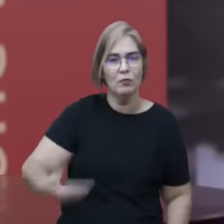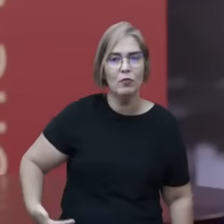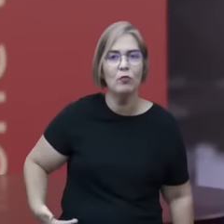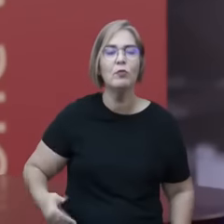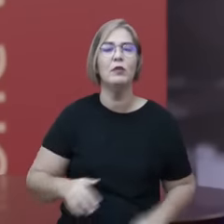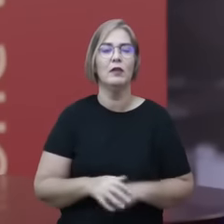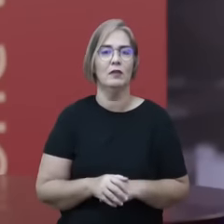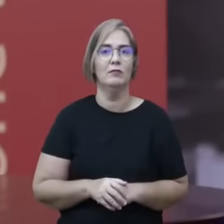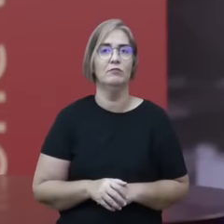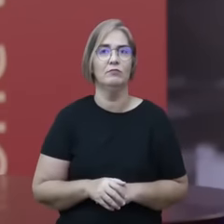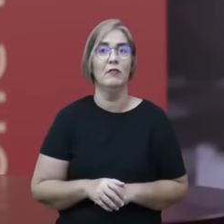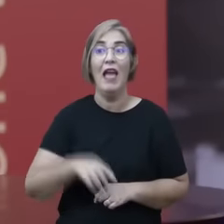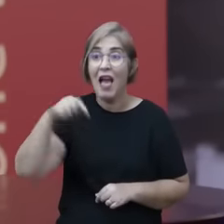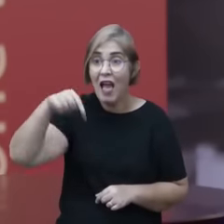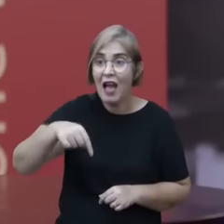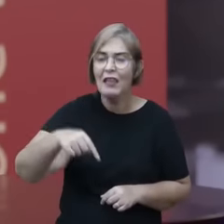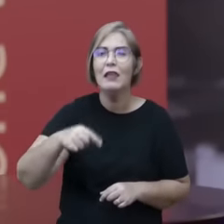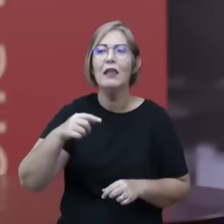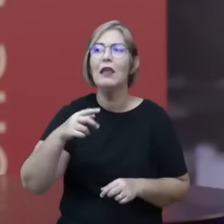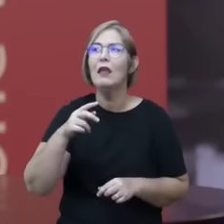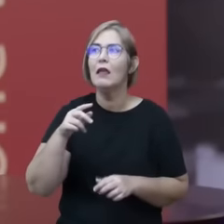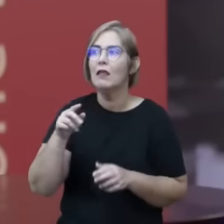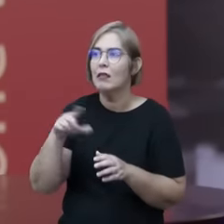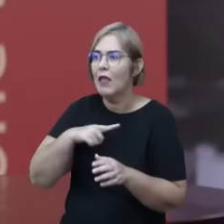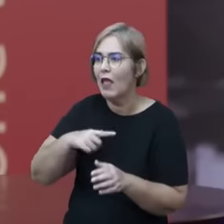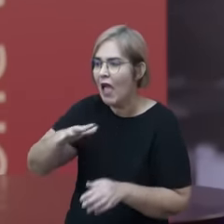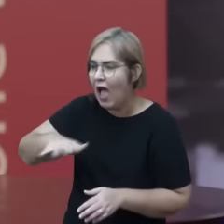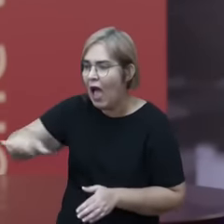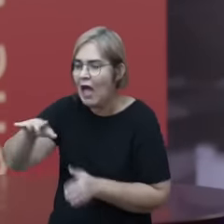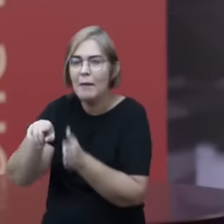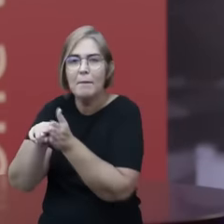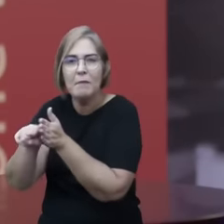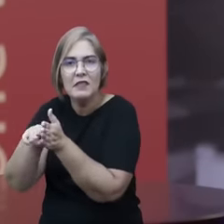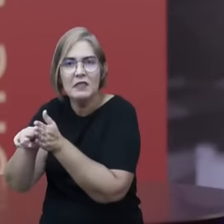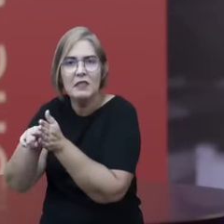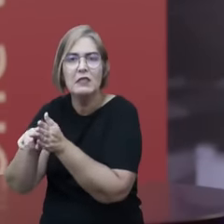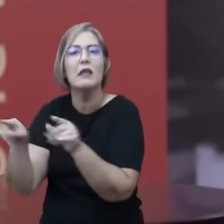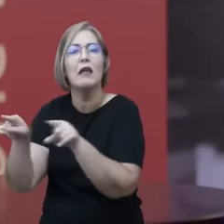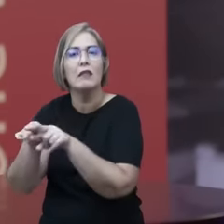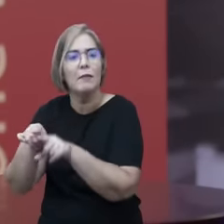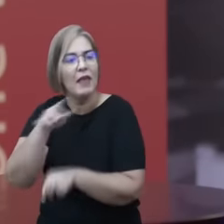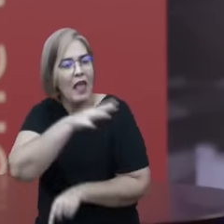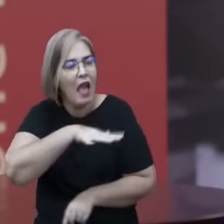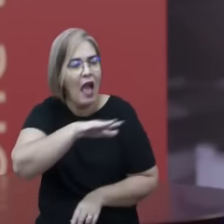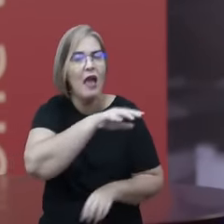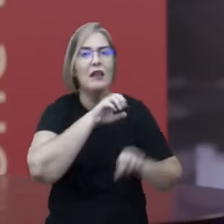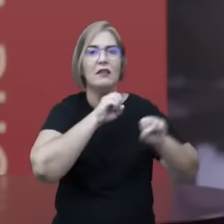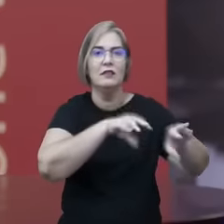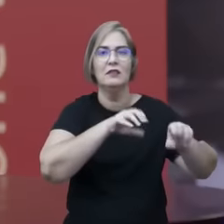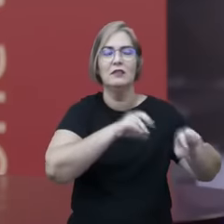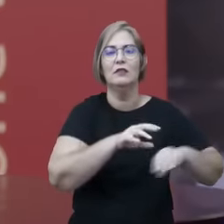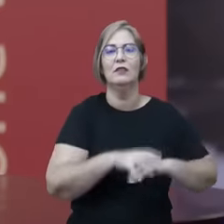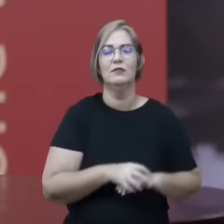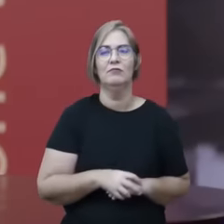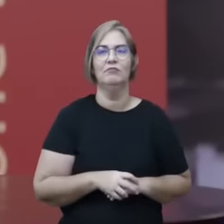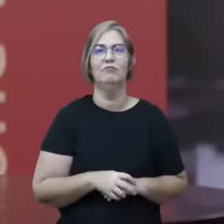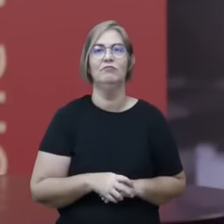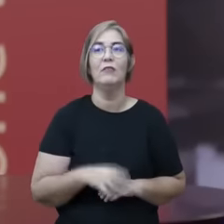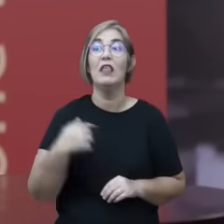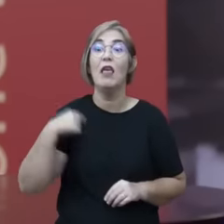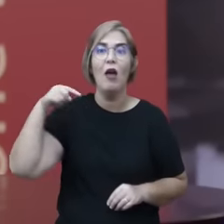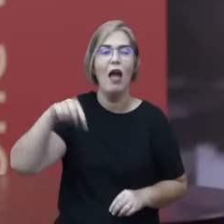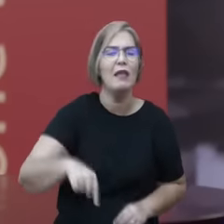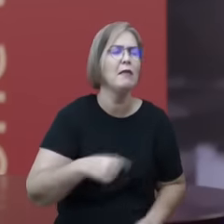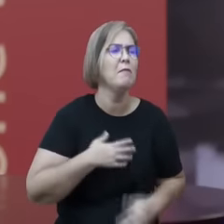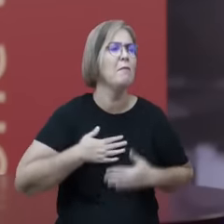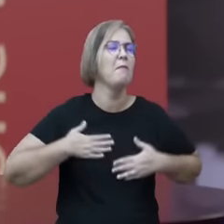extensão. A universidade tem que fazer pesquisa, docência e extensão. Isso é a extensão. E essa extensão é profundamente prazerosa